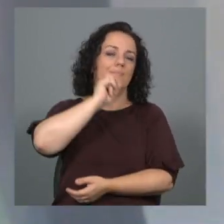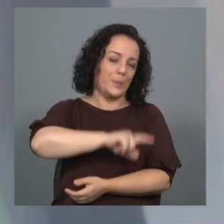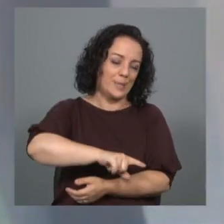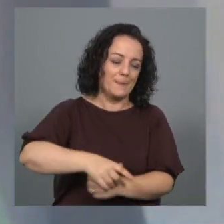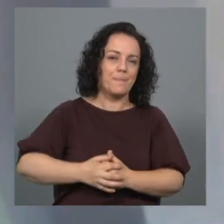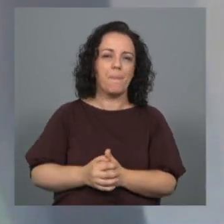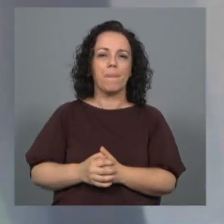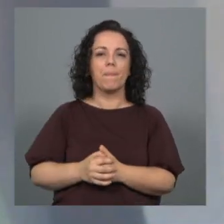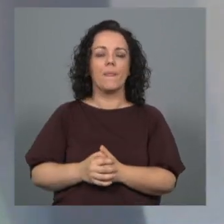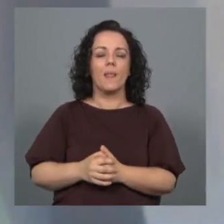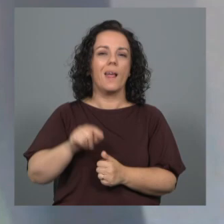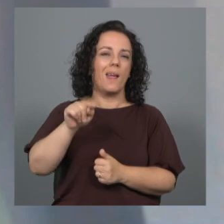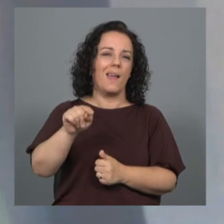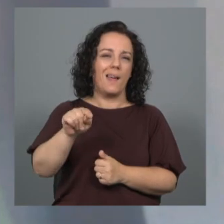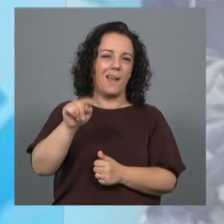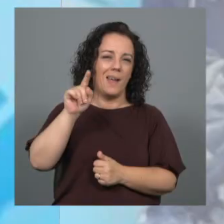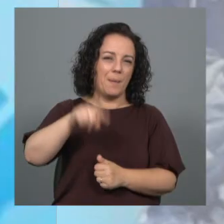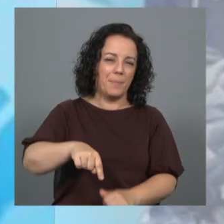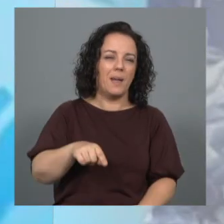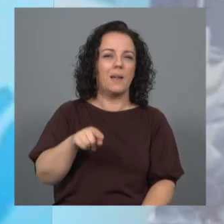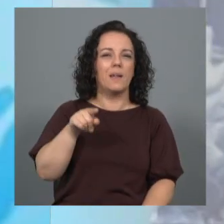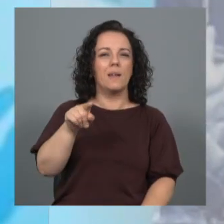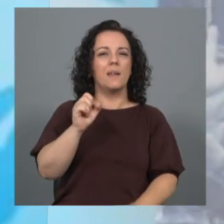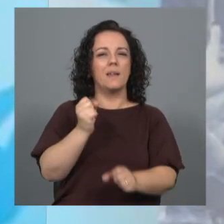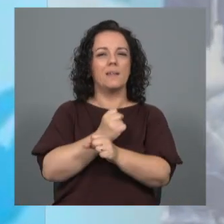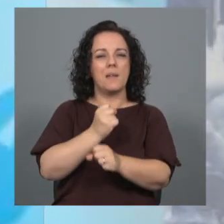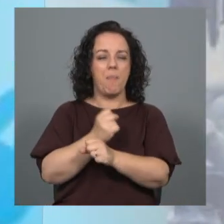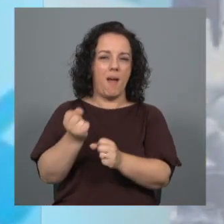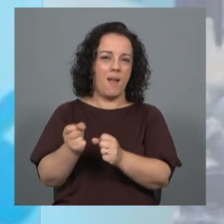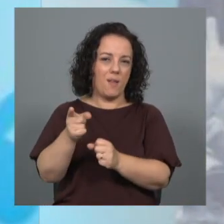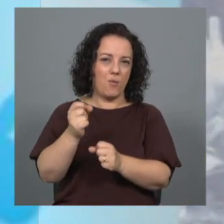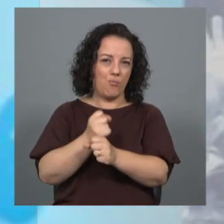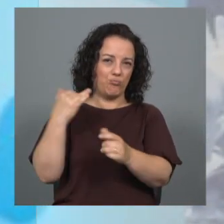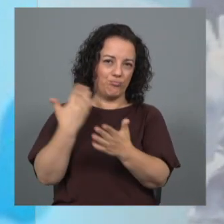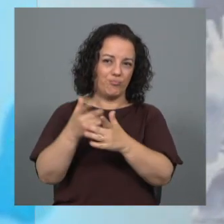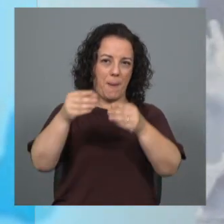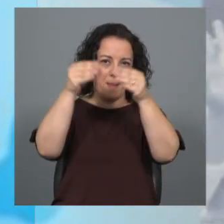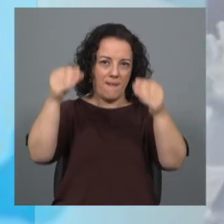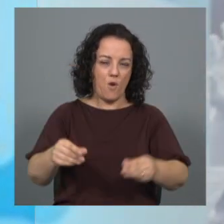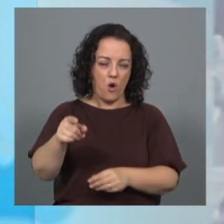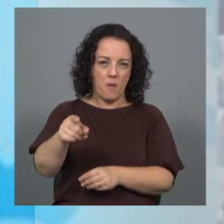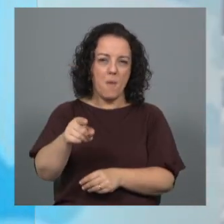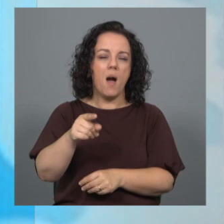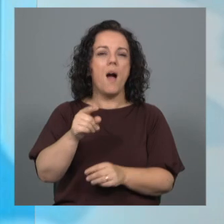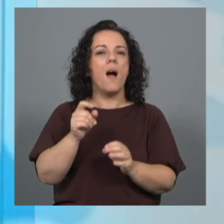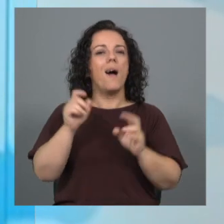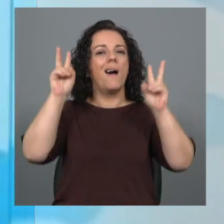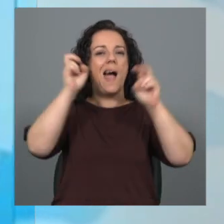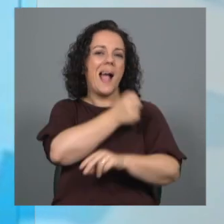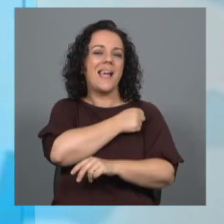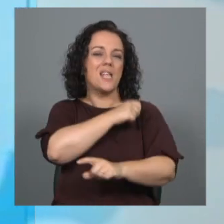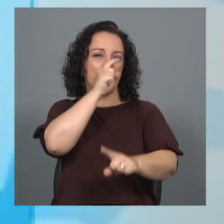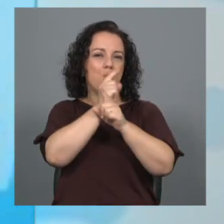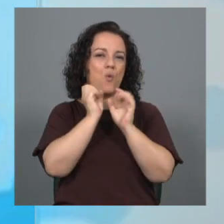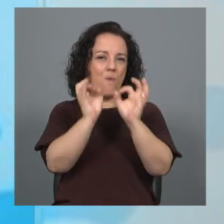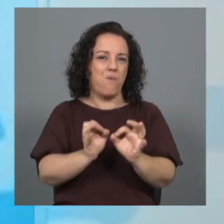Este acaba por ser muito também o trabalho que tem vindo a ser desenvolvido pela plataforma Cuidar da Casa Comum. Vão percebendo também